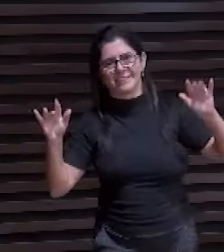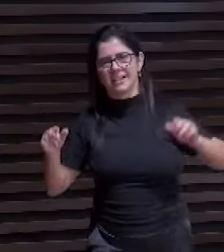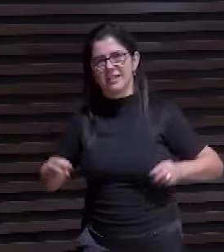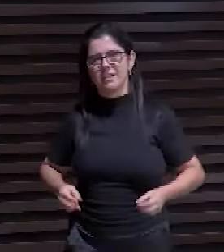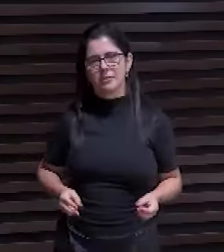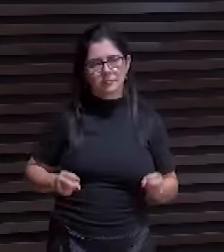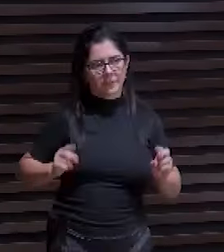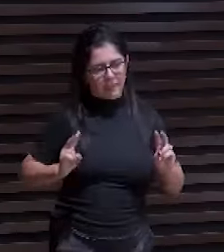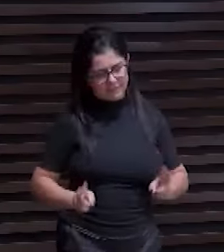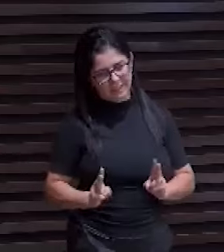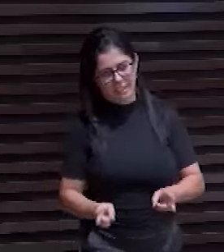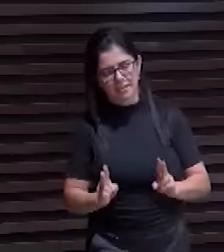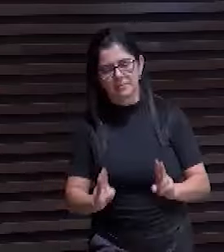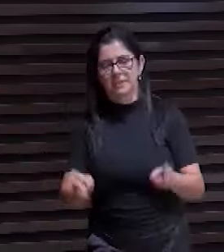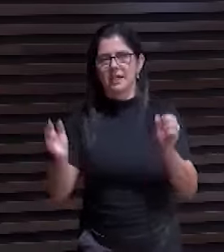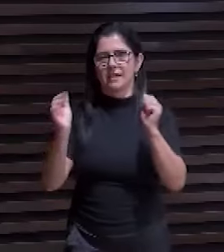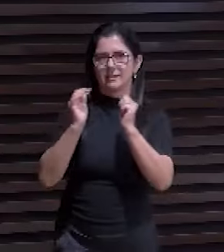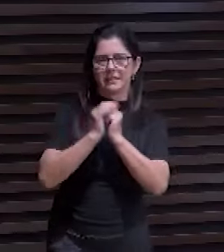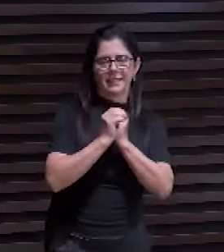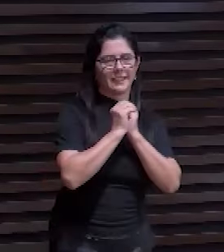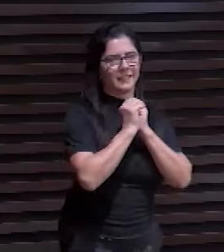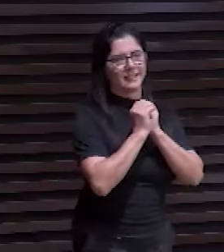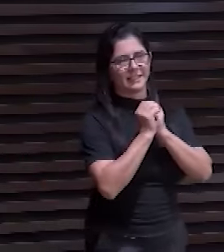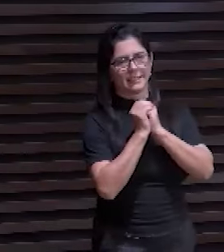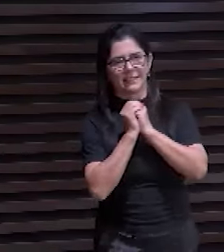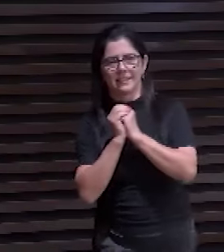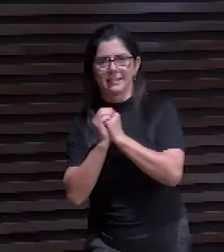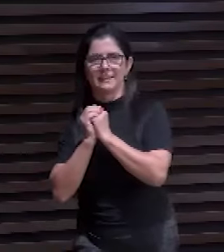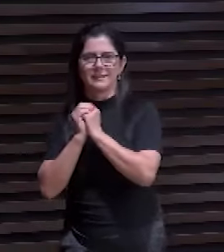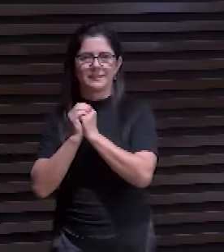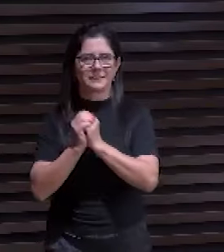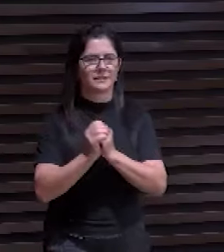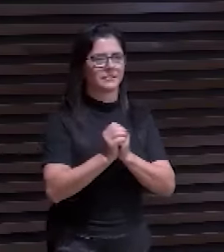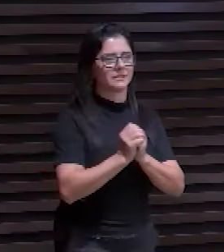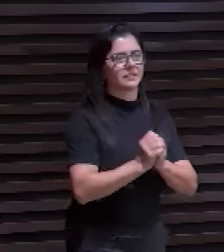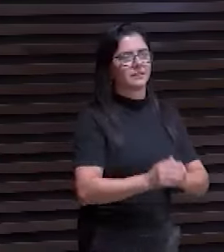glória, pra sempre, amém.